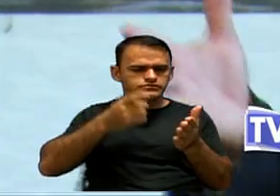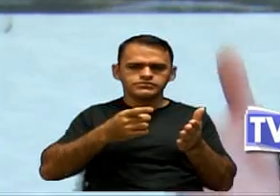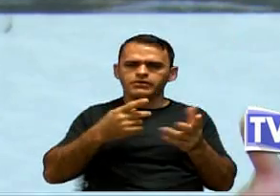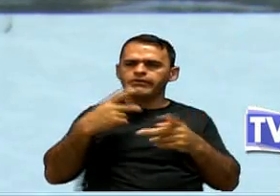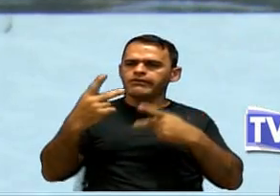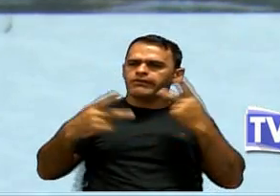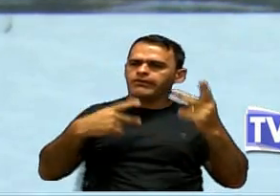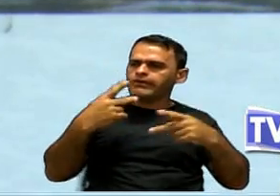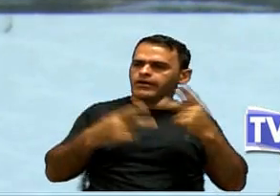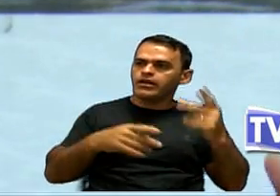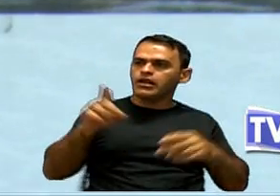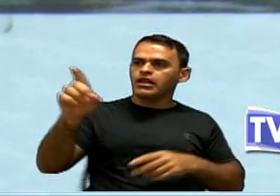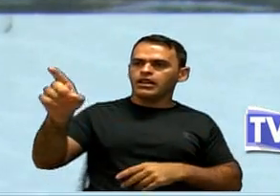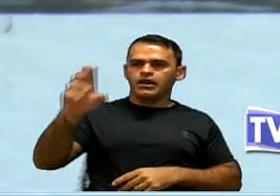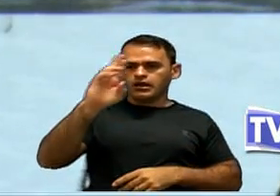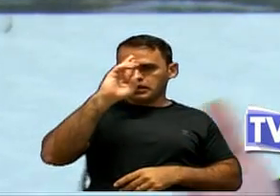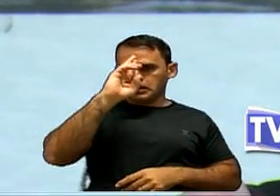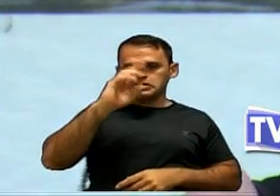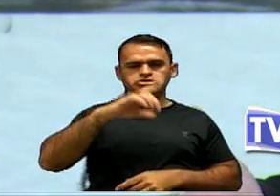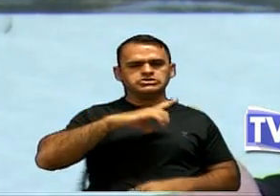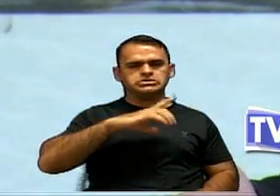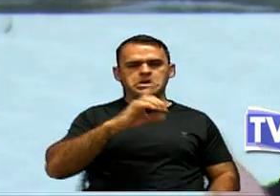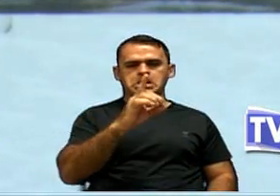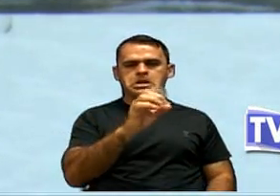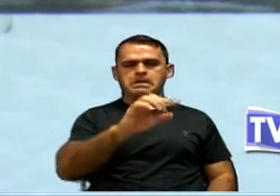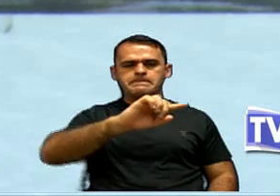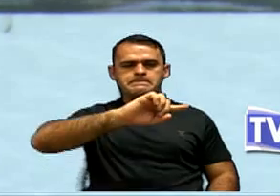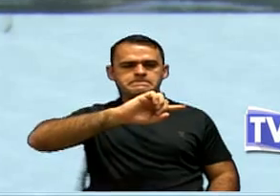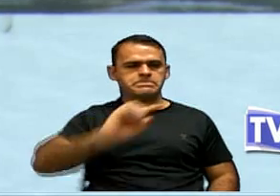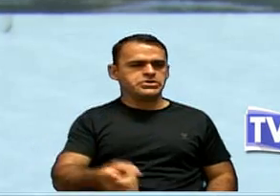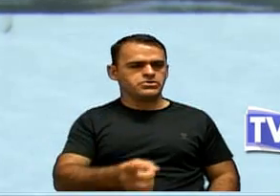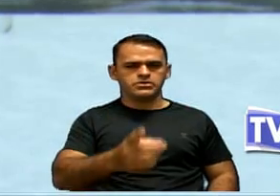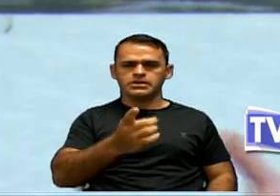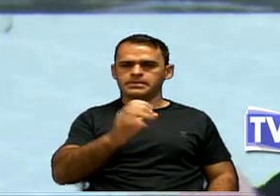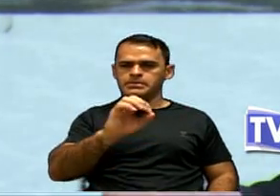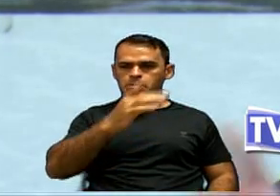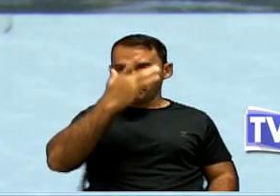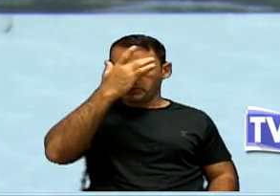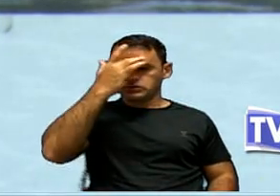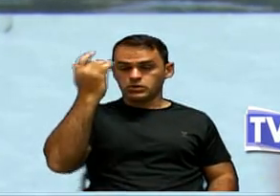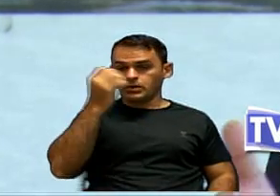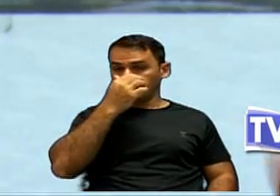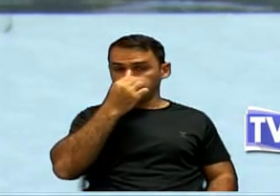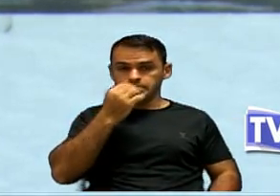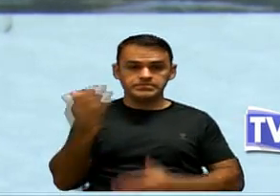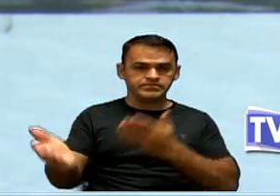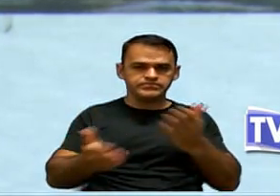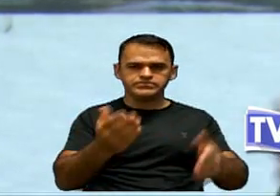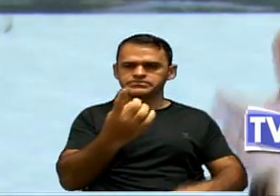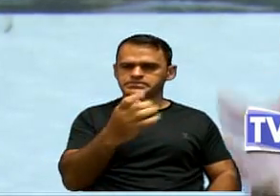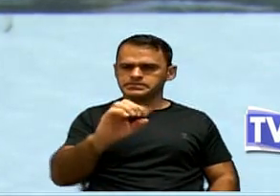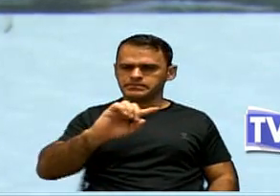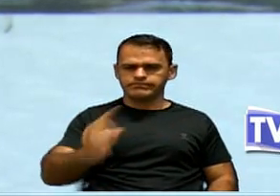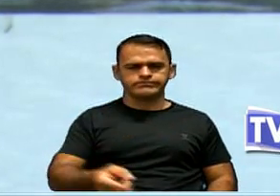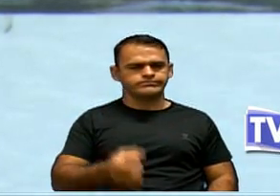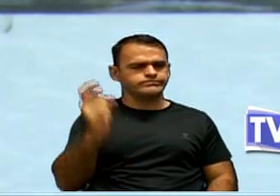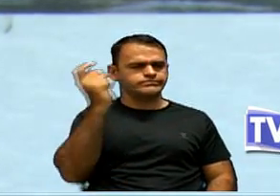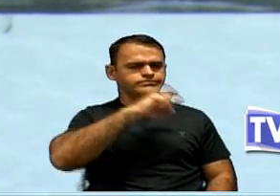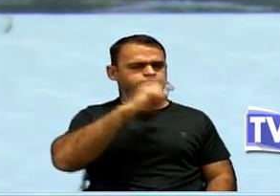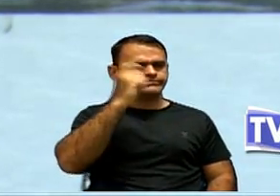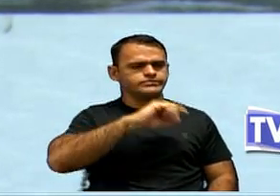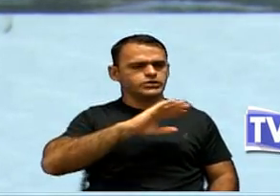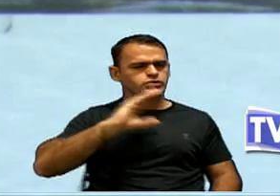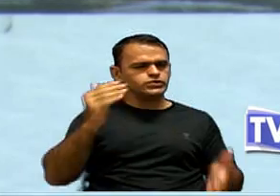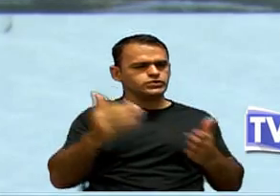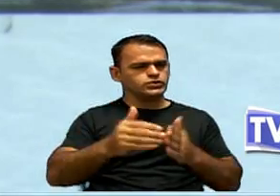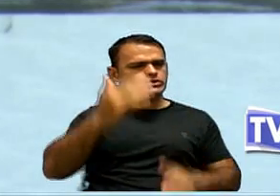que o novo regional já estava atendendo 10 mil atendimentos a partir do momento que ele abriu as portas aqui em Sorocaba, que é mentira. Todo mundo sabe que é mentira,